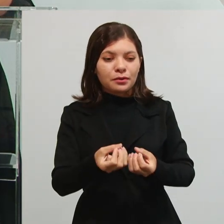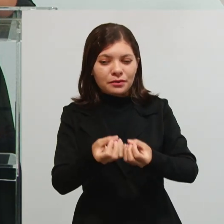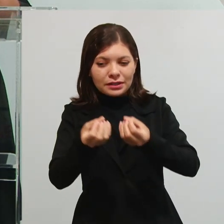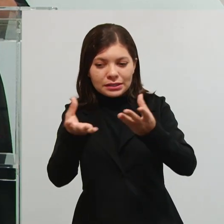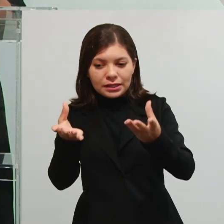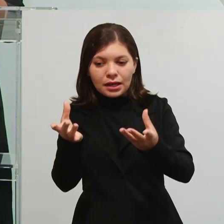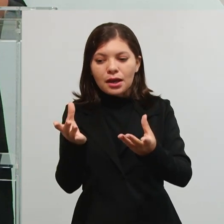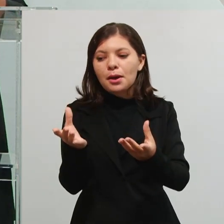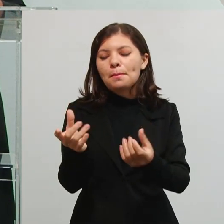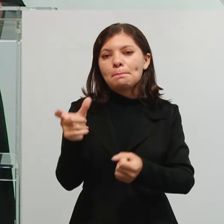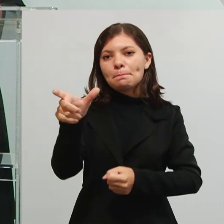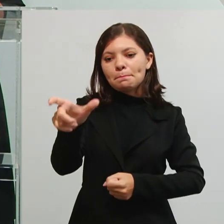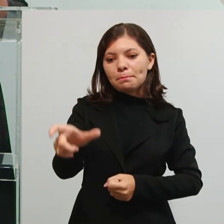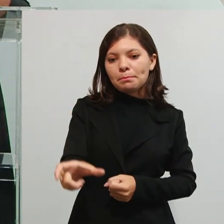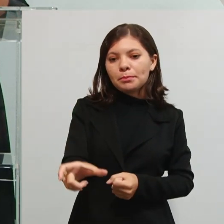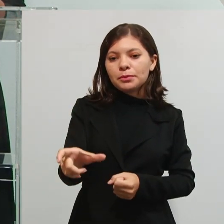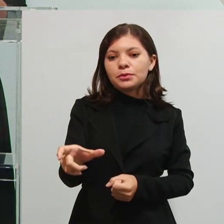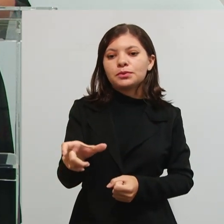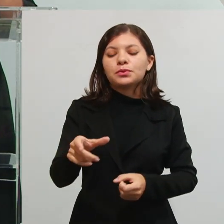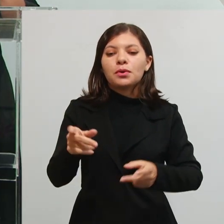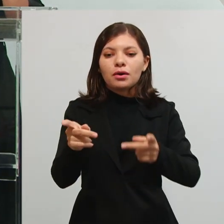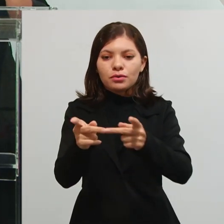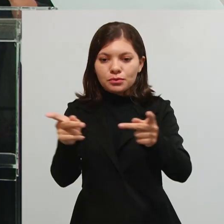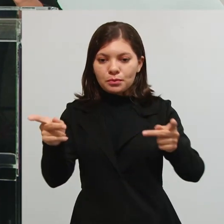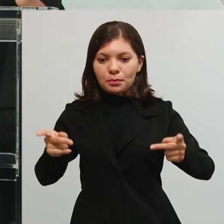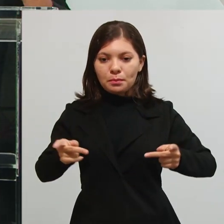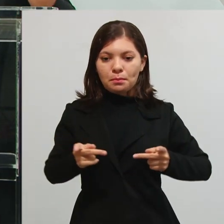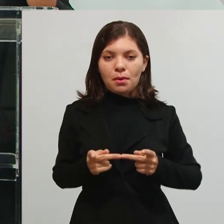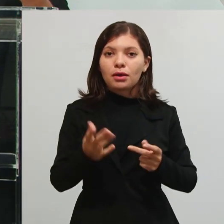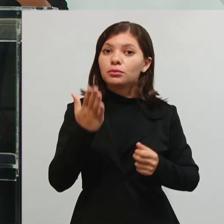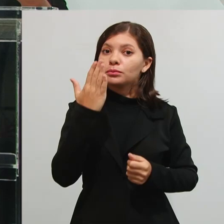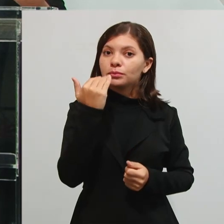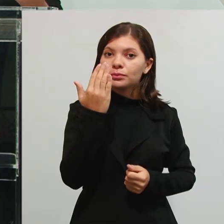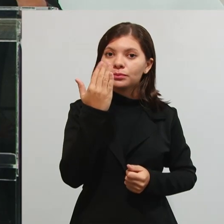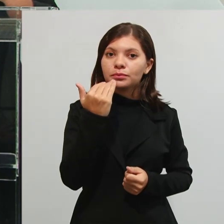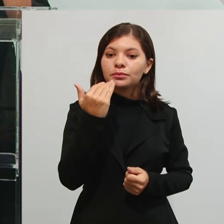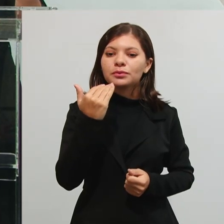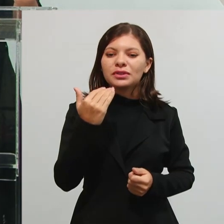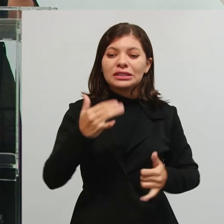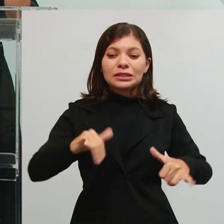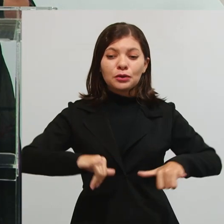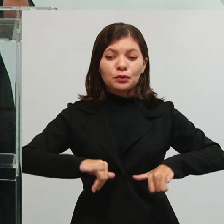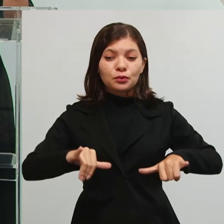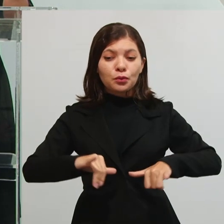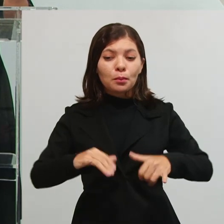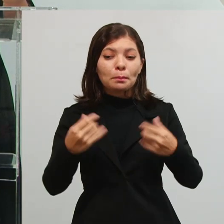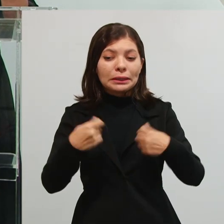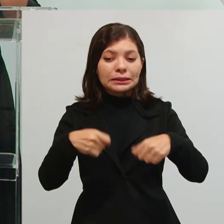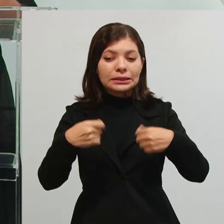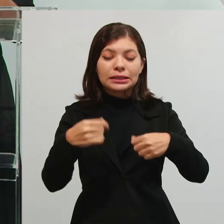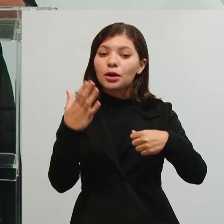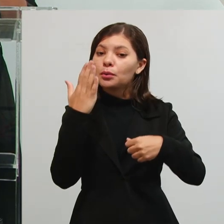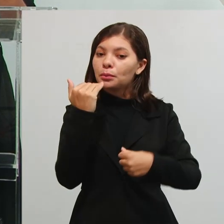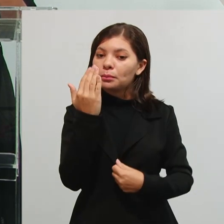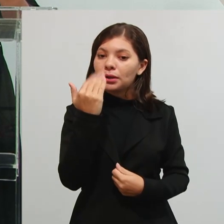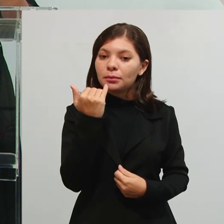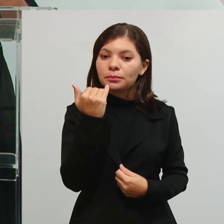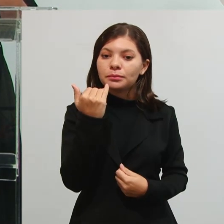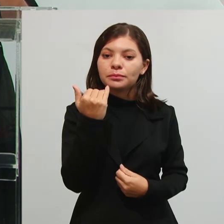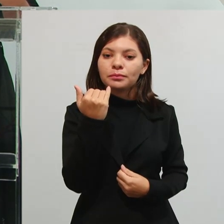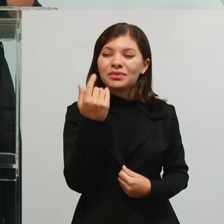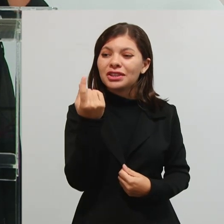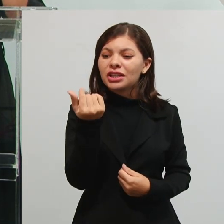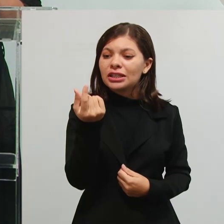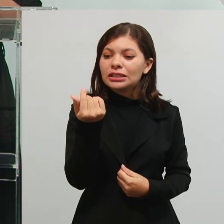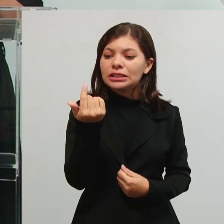para aquela pessoa um prato para Que ela possa comer se ela está com fome ela precisa se alimentar mesmo que ela não tenha